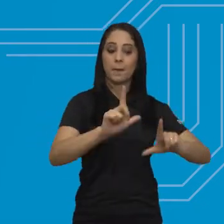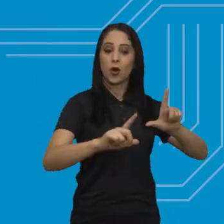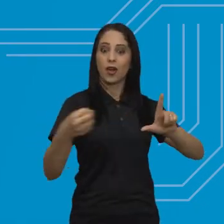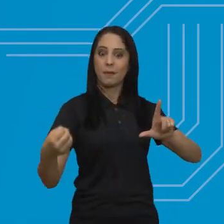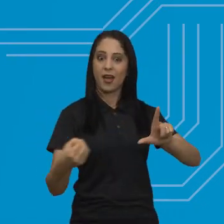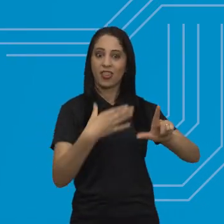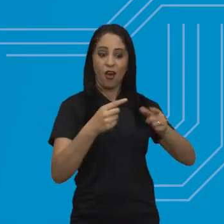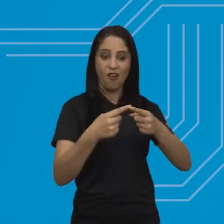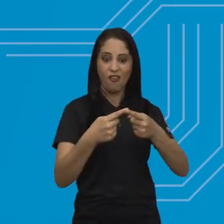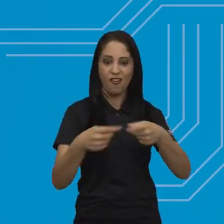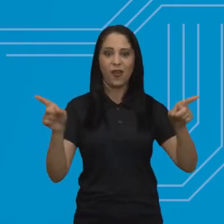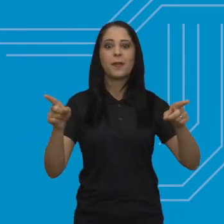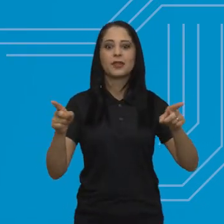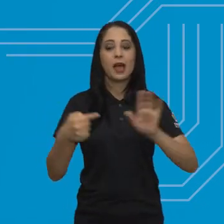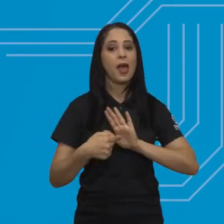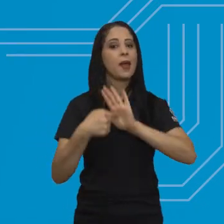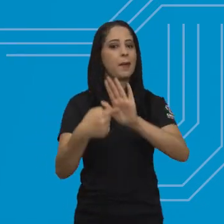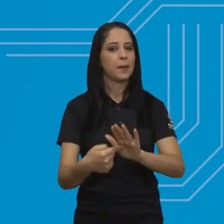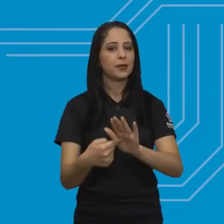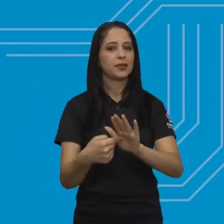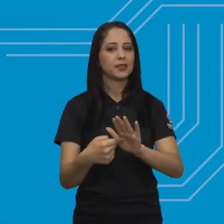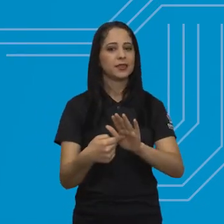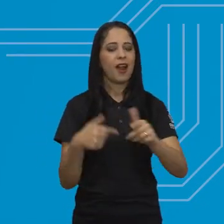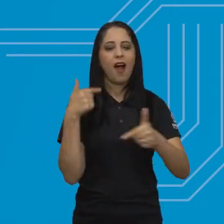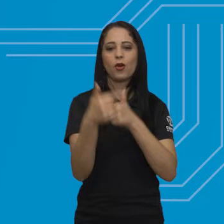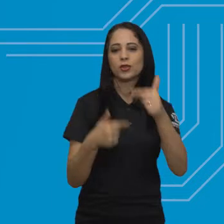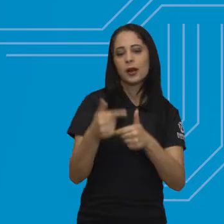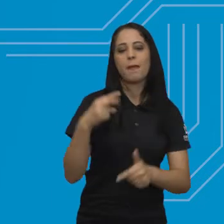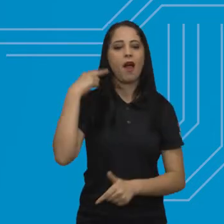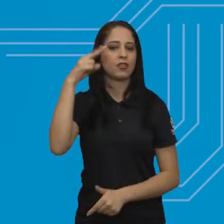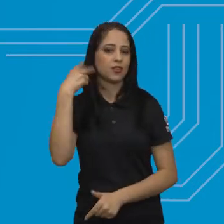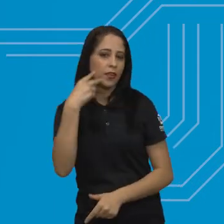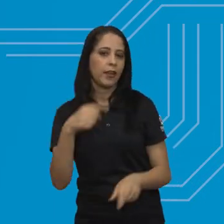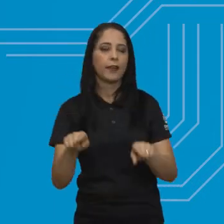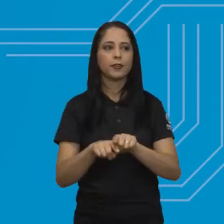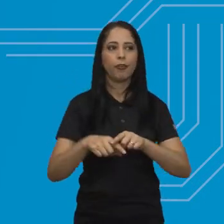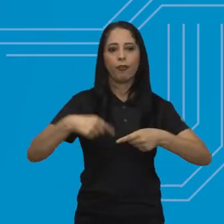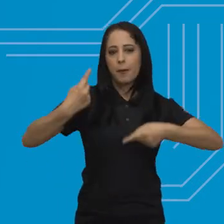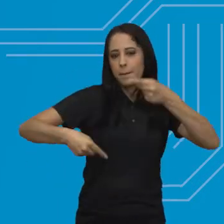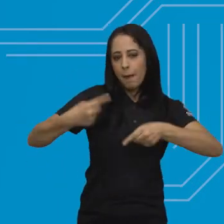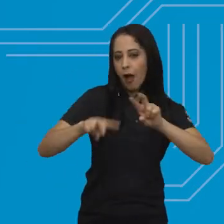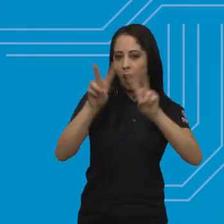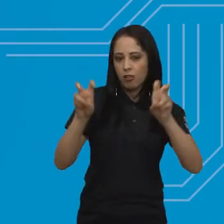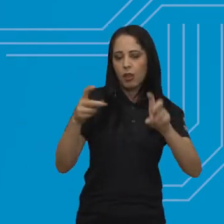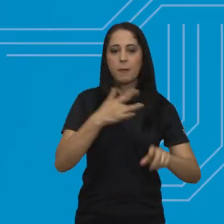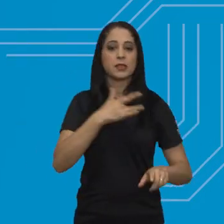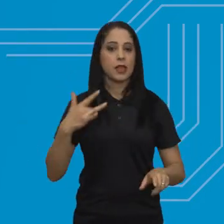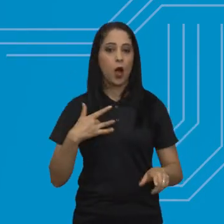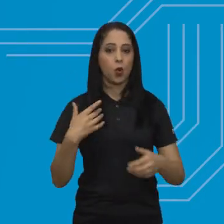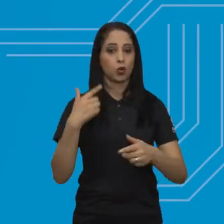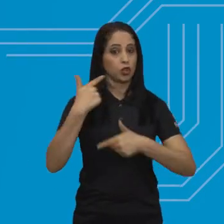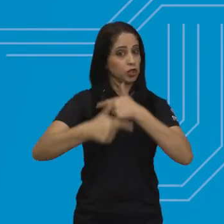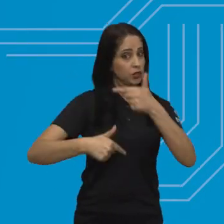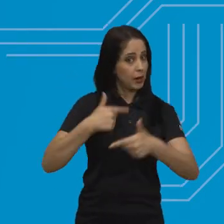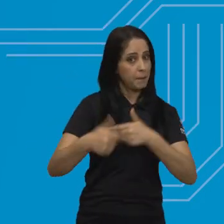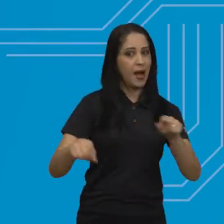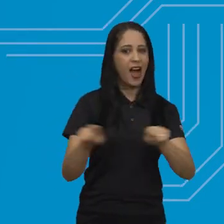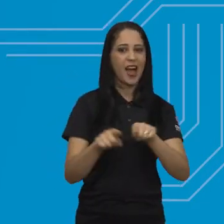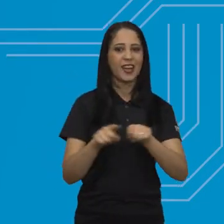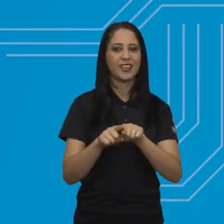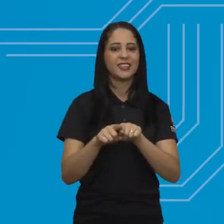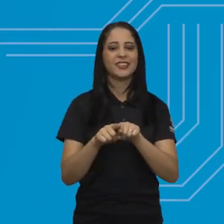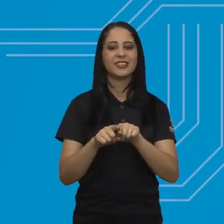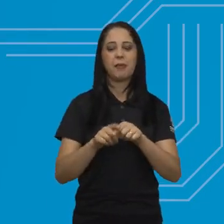programas que vou mostrar para você um pouco mais do trabalho dos vereadores debater temas como saúde é emprego além de